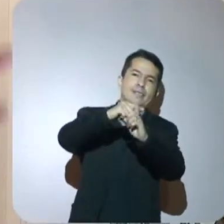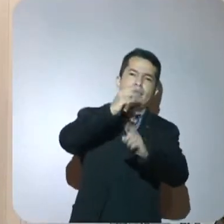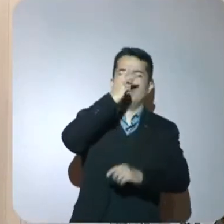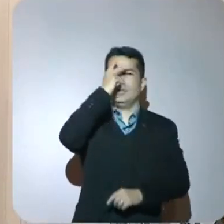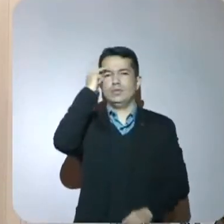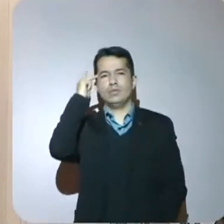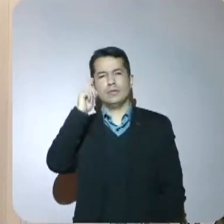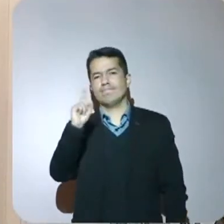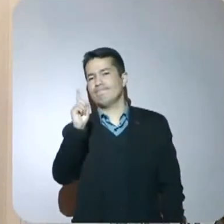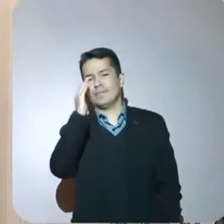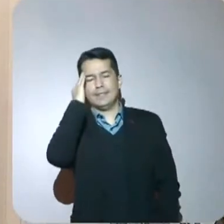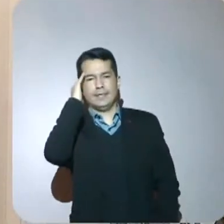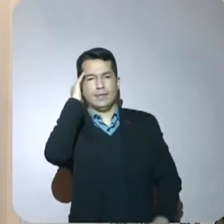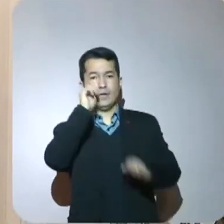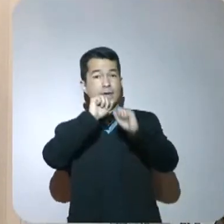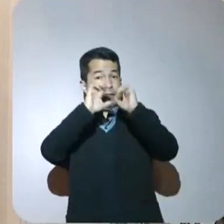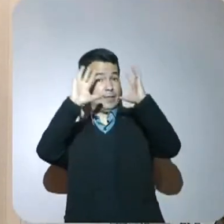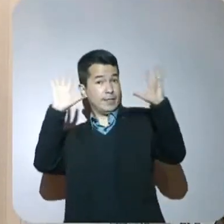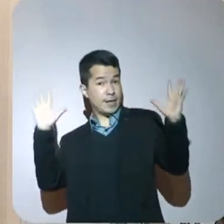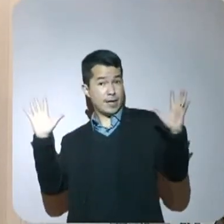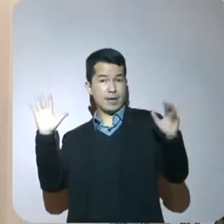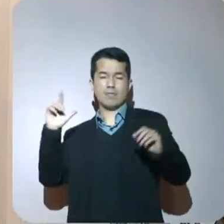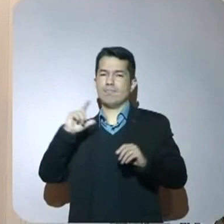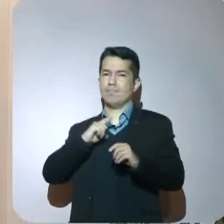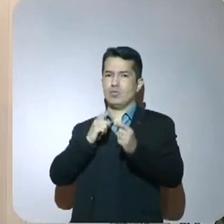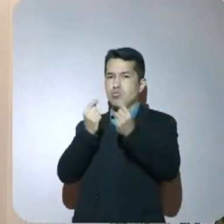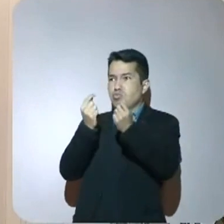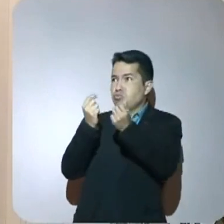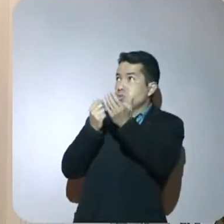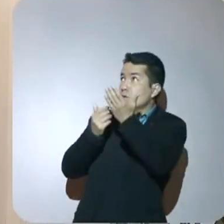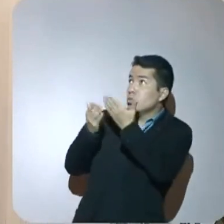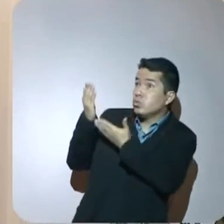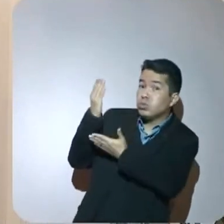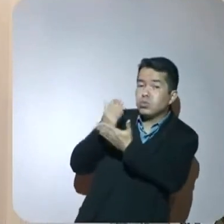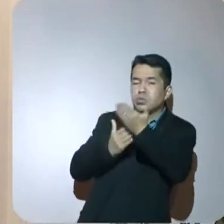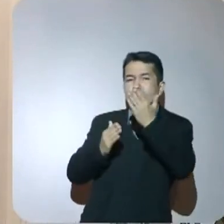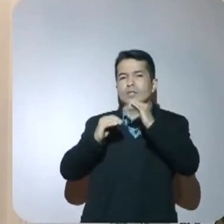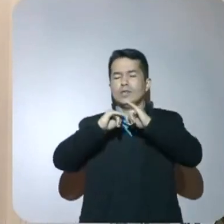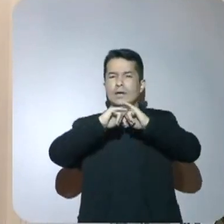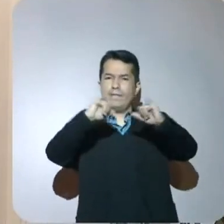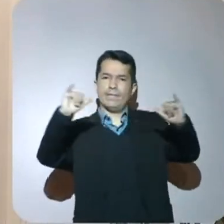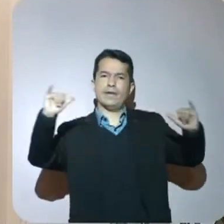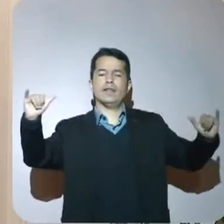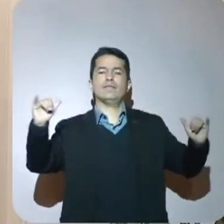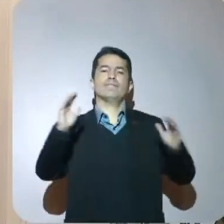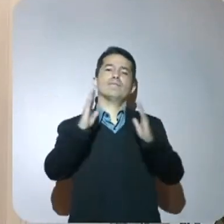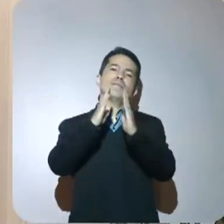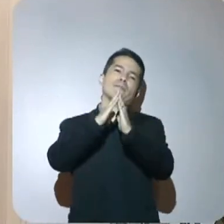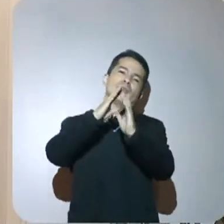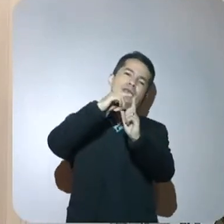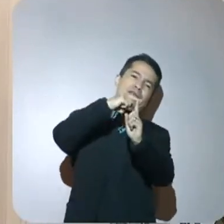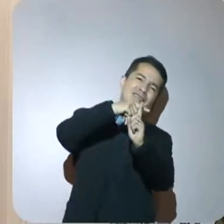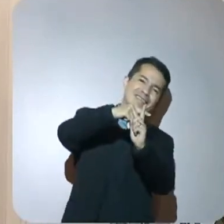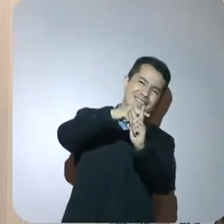Eu quero dizer para você que a igreja é um milagre de Deus. Quem sustenta a igreja é o